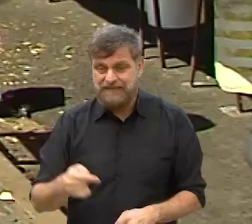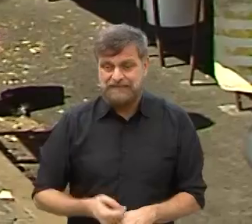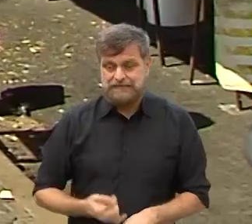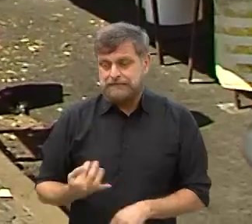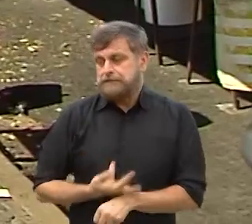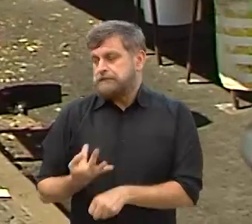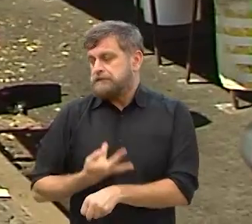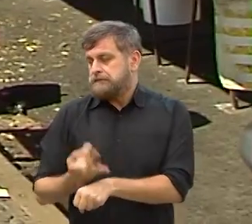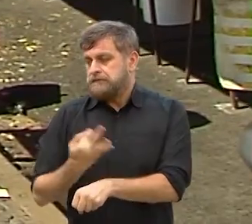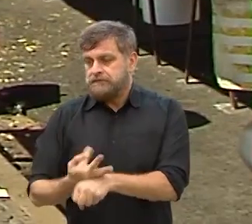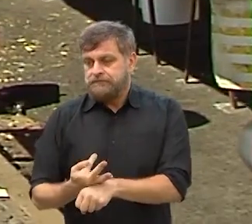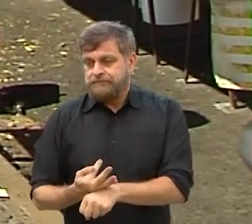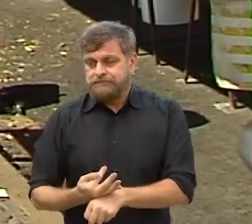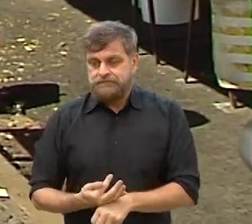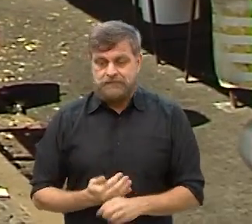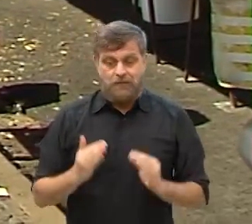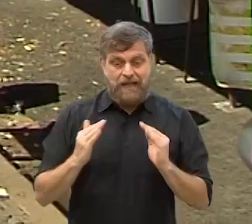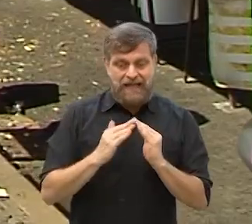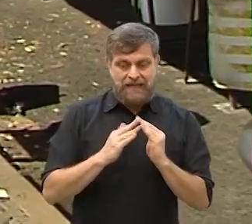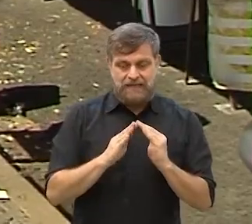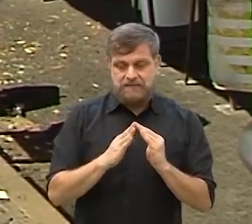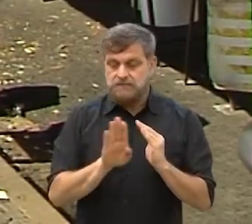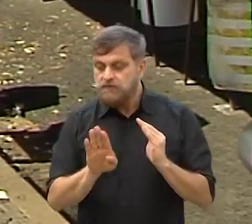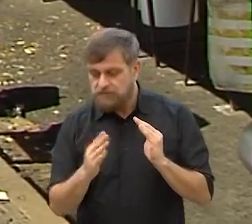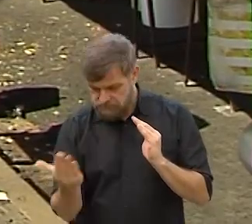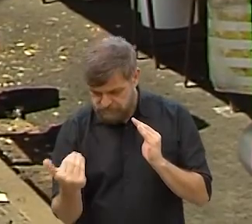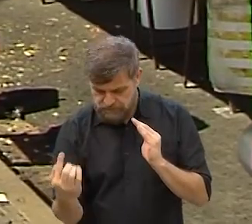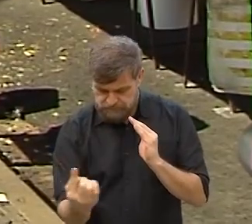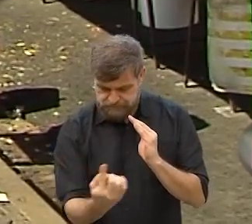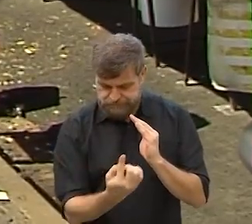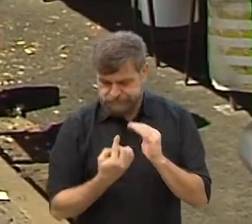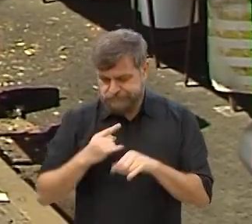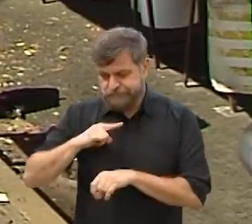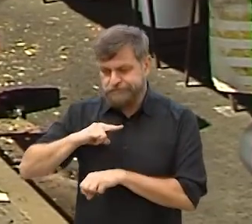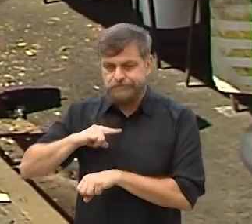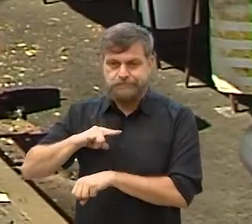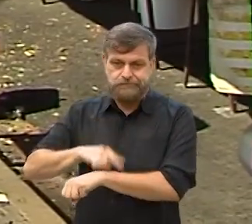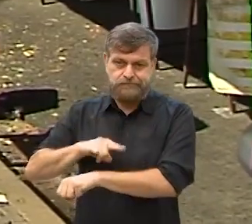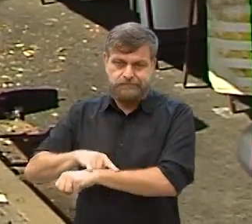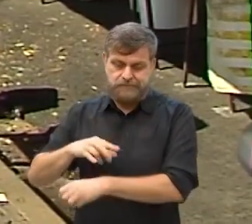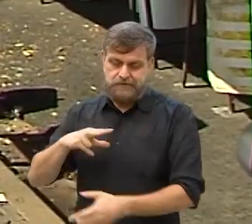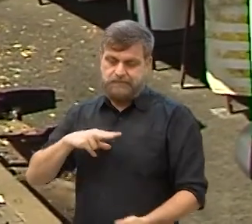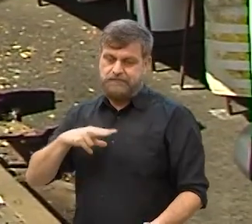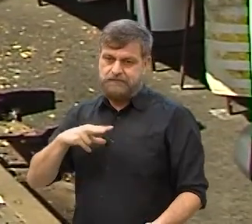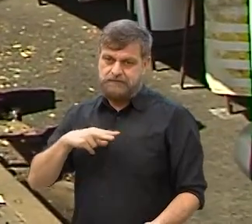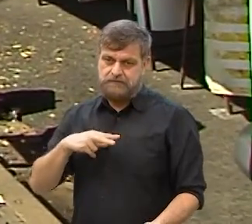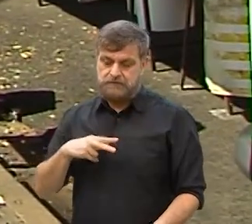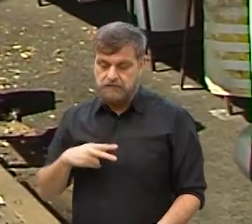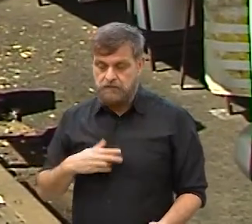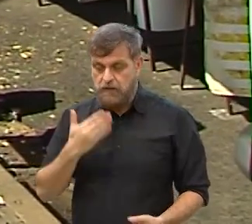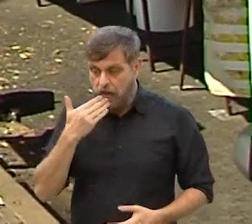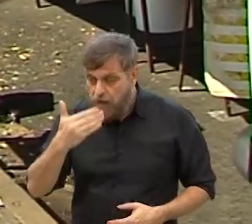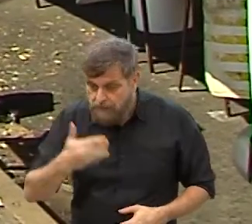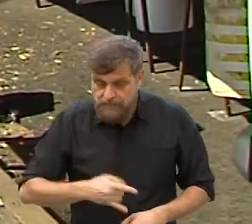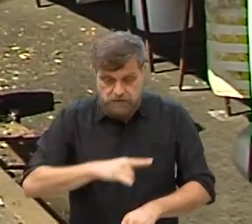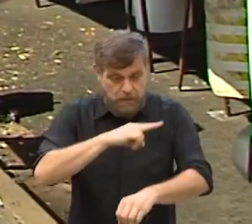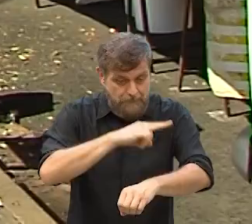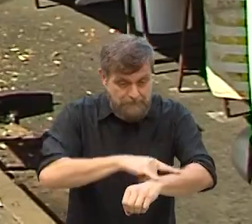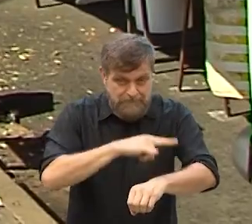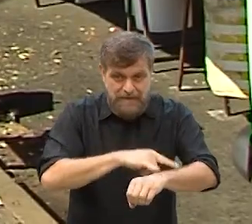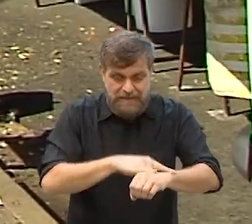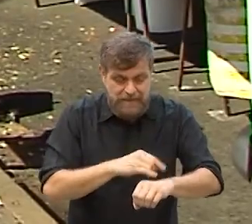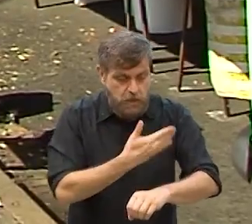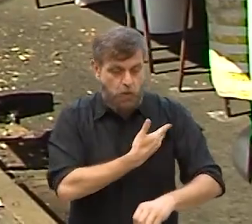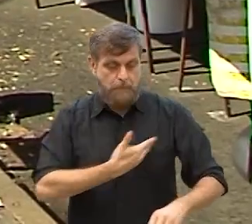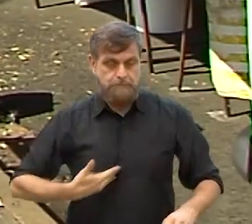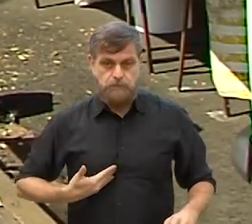esse projeto para colocar o banheiro público em todas as feiras livres da nossa cidade. O